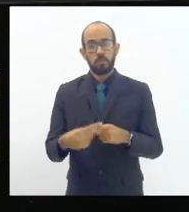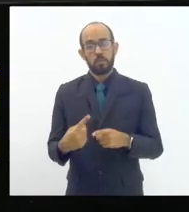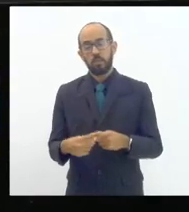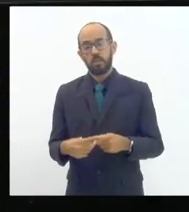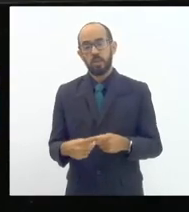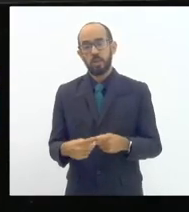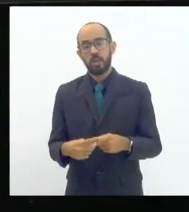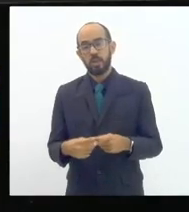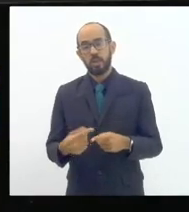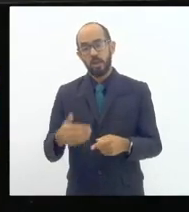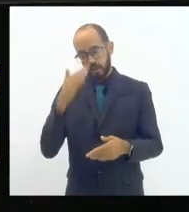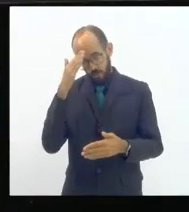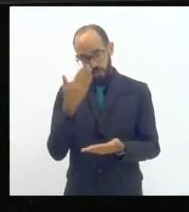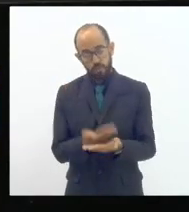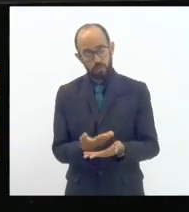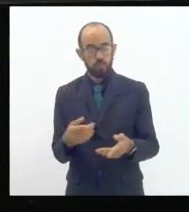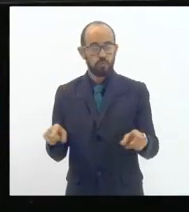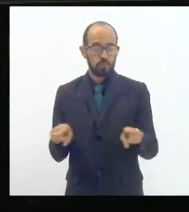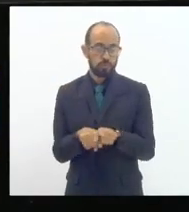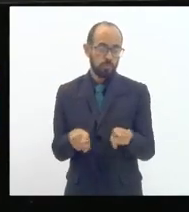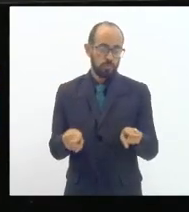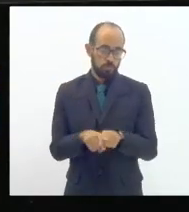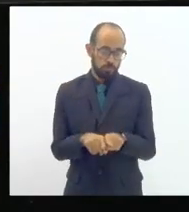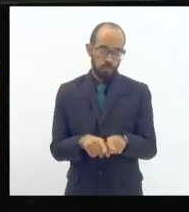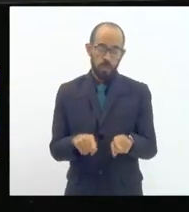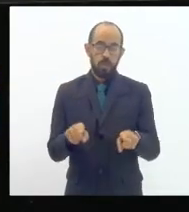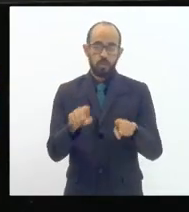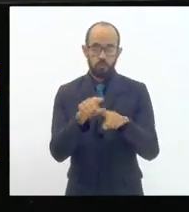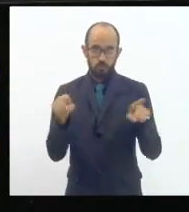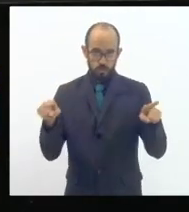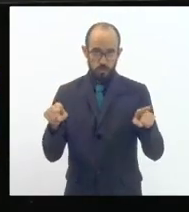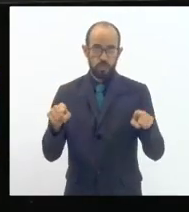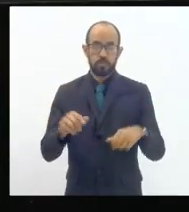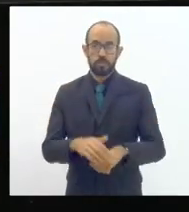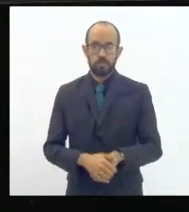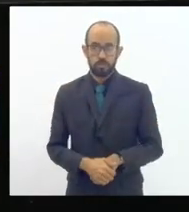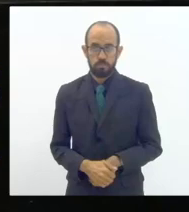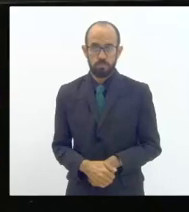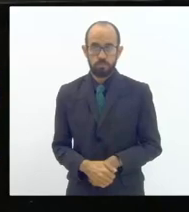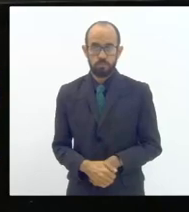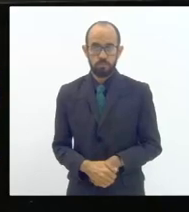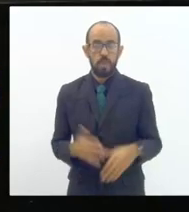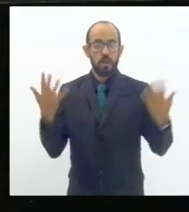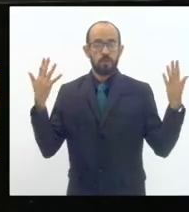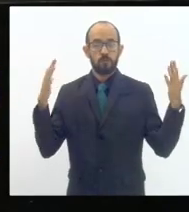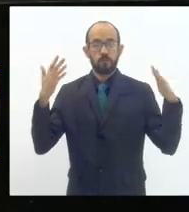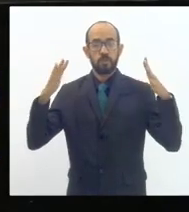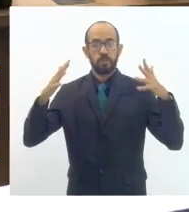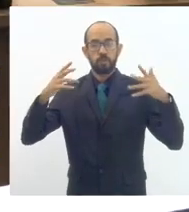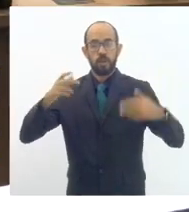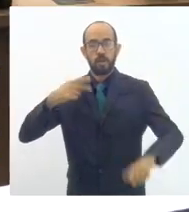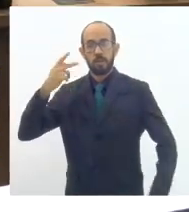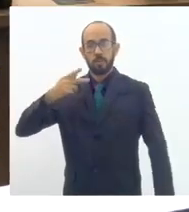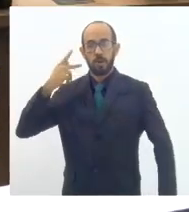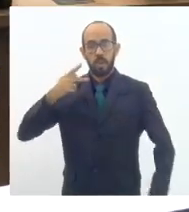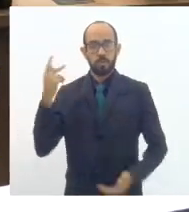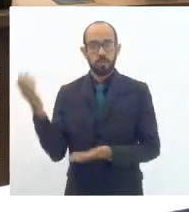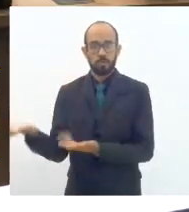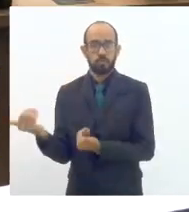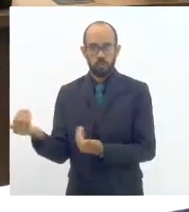eu acredito exatamente em vocês. É isso daí. Viva o Parlamento Juvenil!